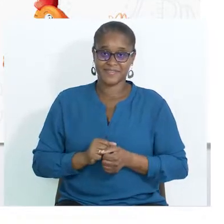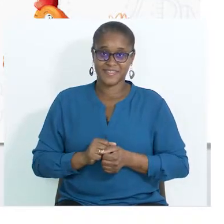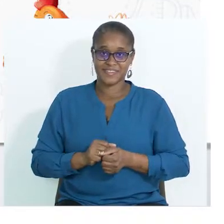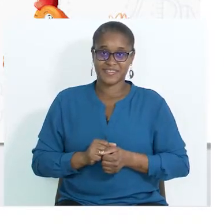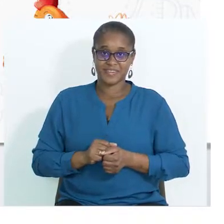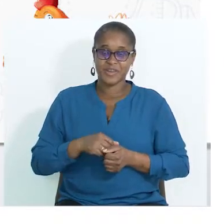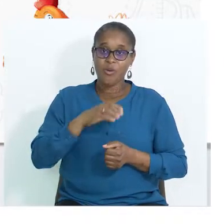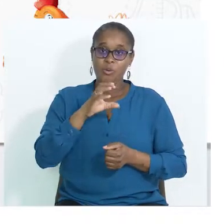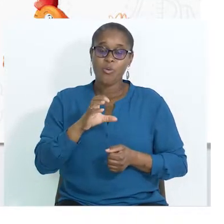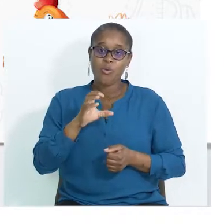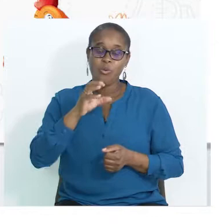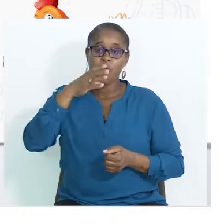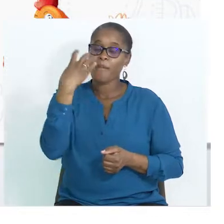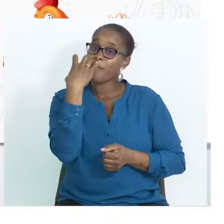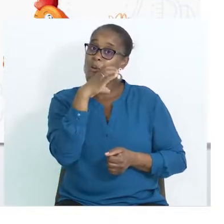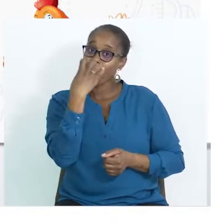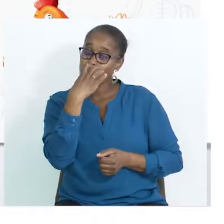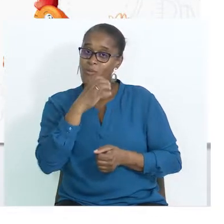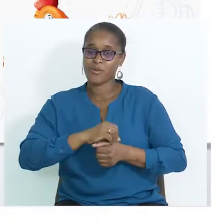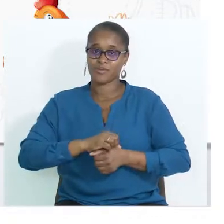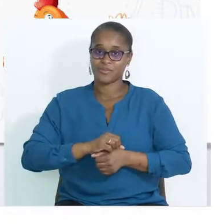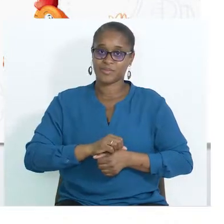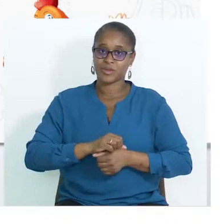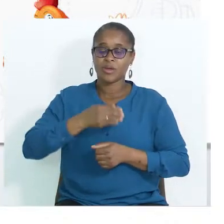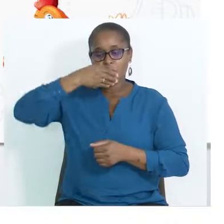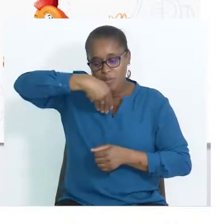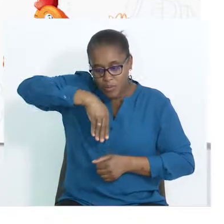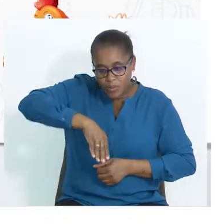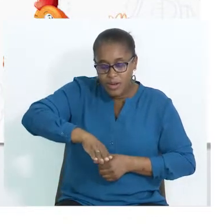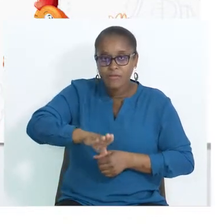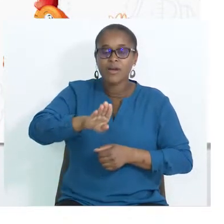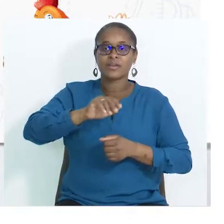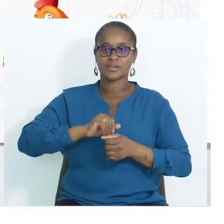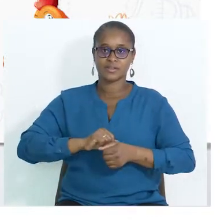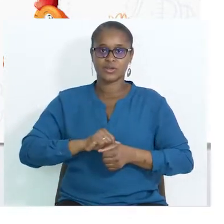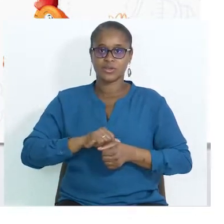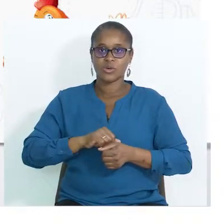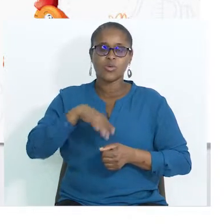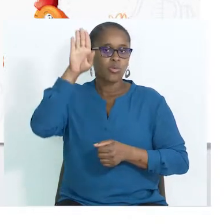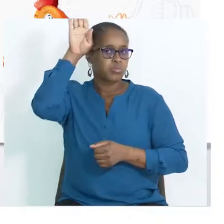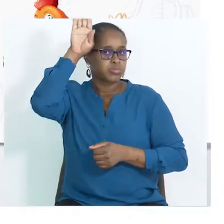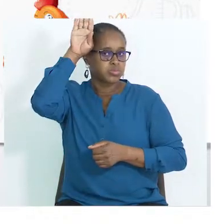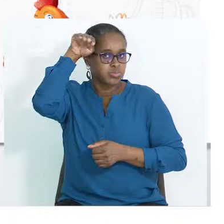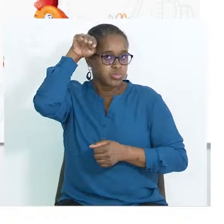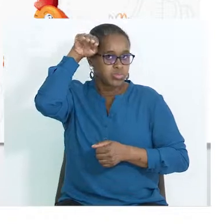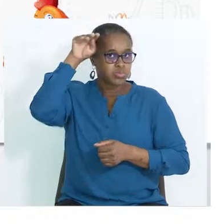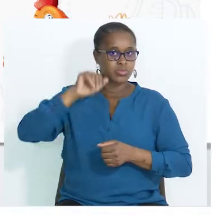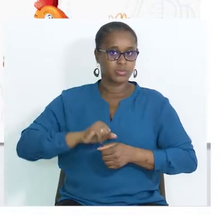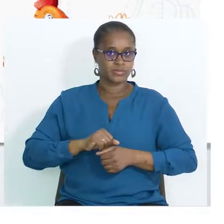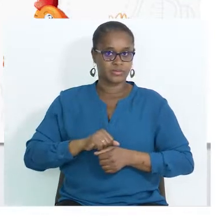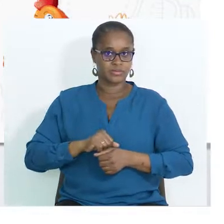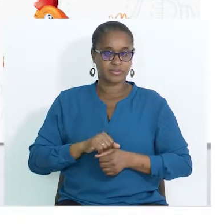o porco o elefante o burro